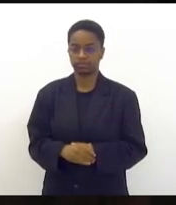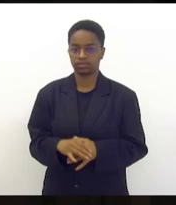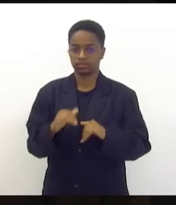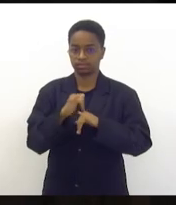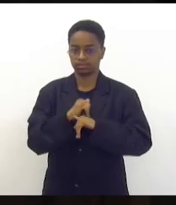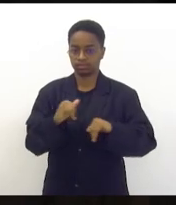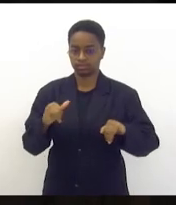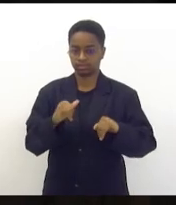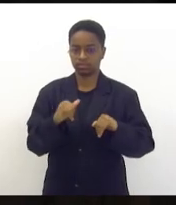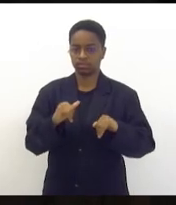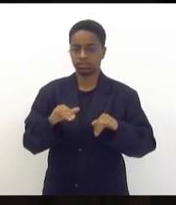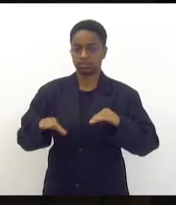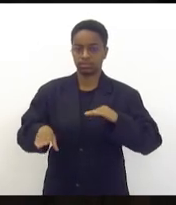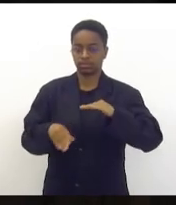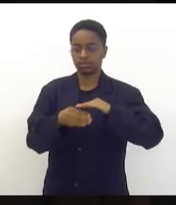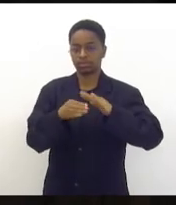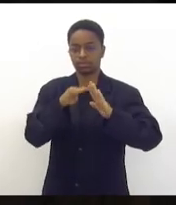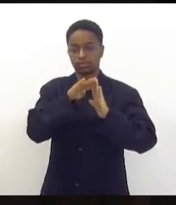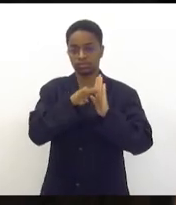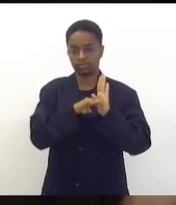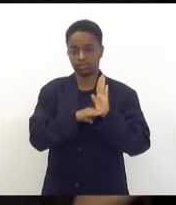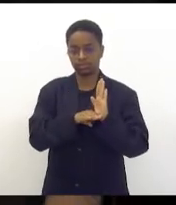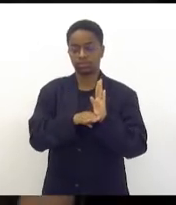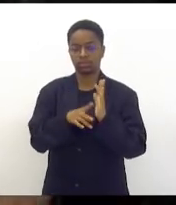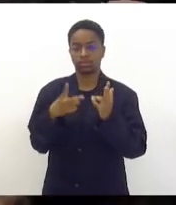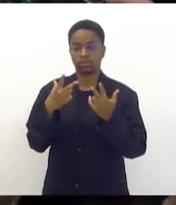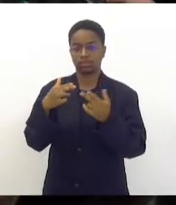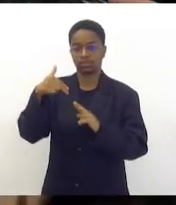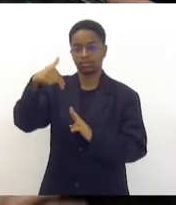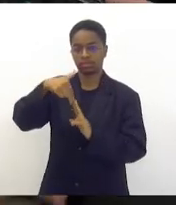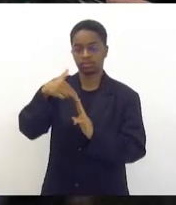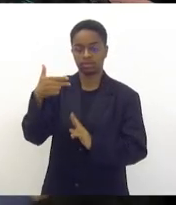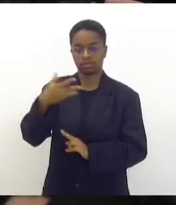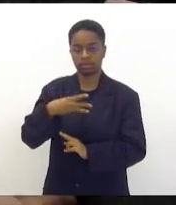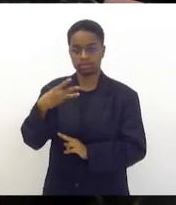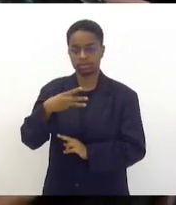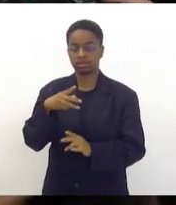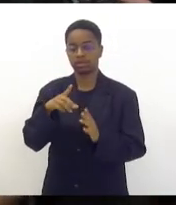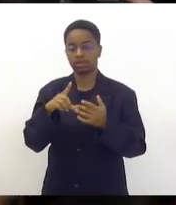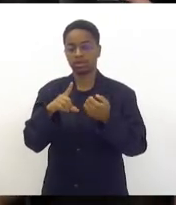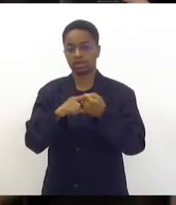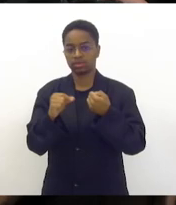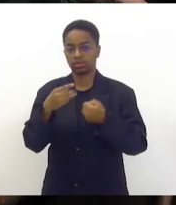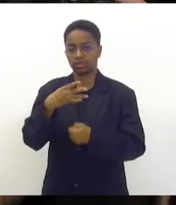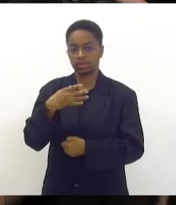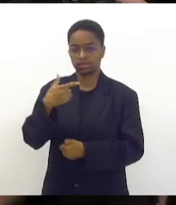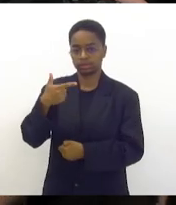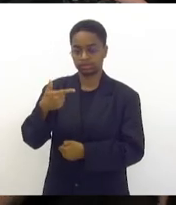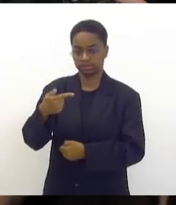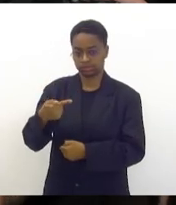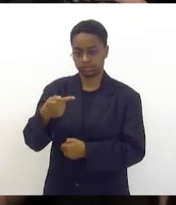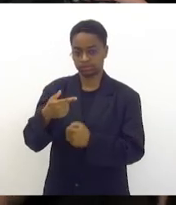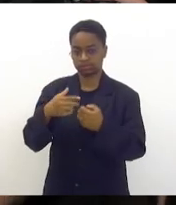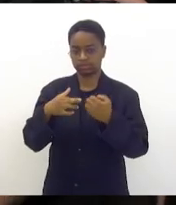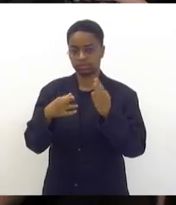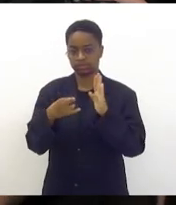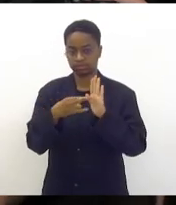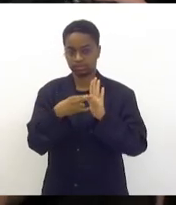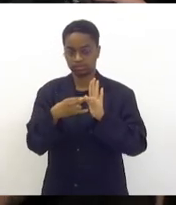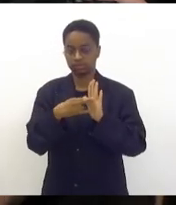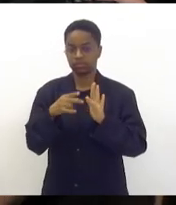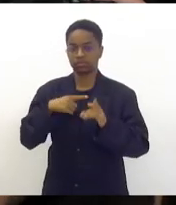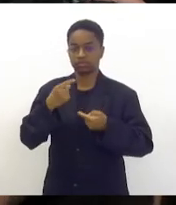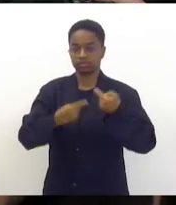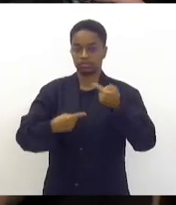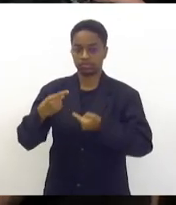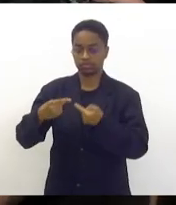Anuncio, incluídos na ordem do dia, de acordo com o parágrafo 3º do artigo 47 do Regimento Interno, em tramitação ordinária,